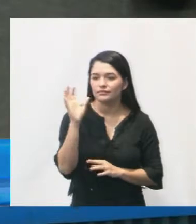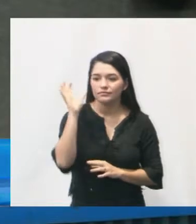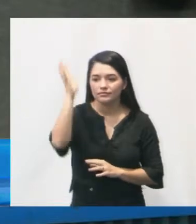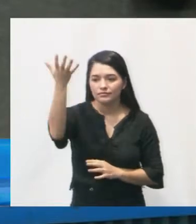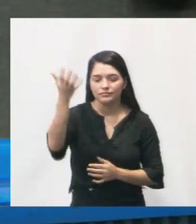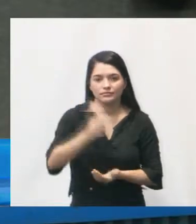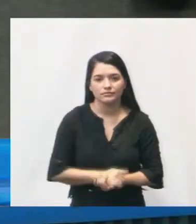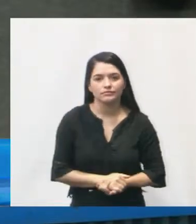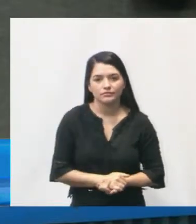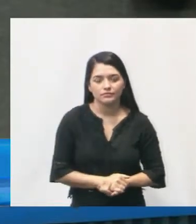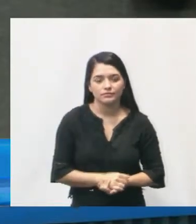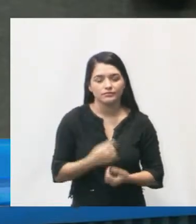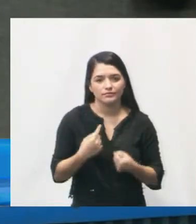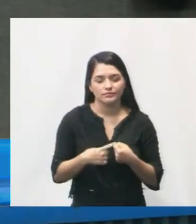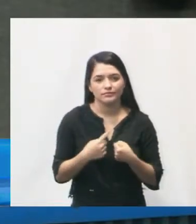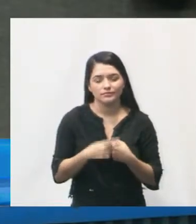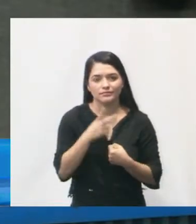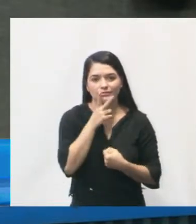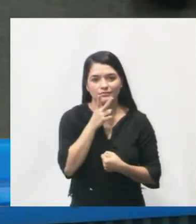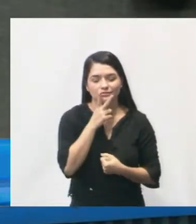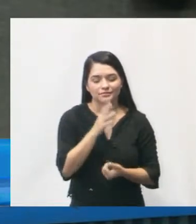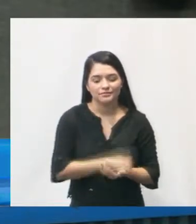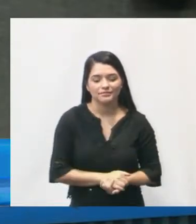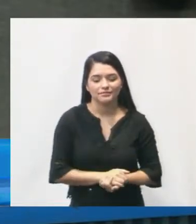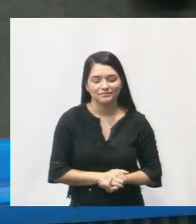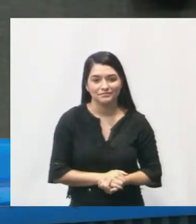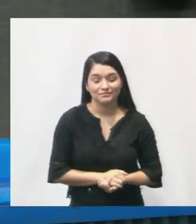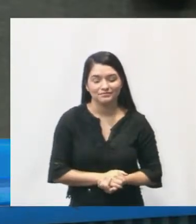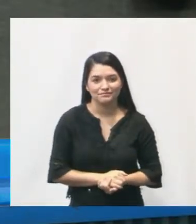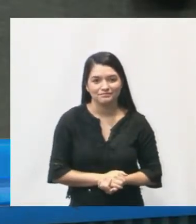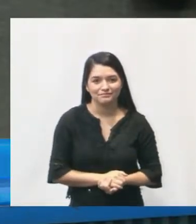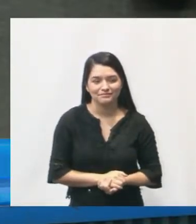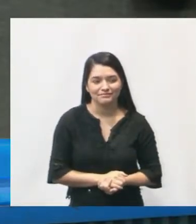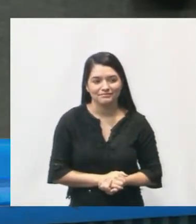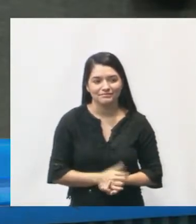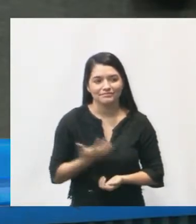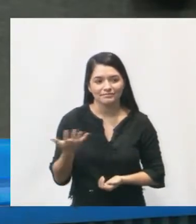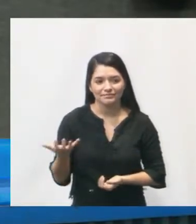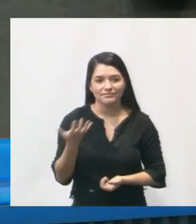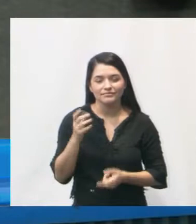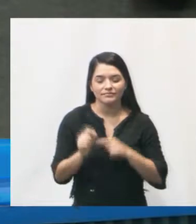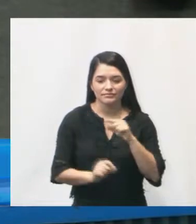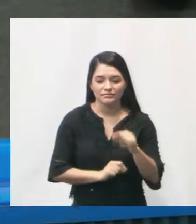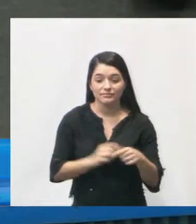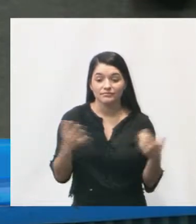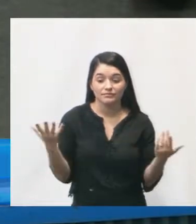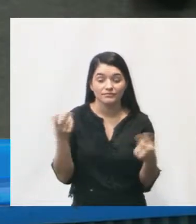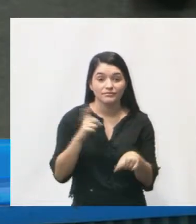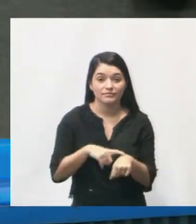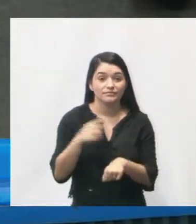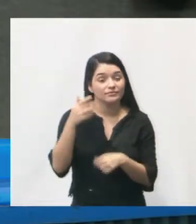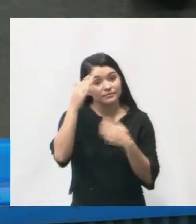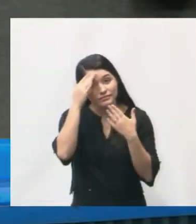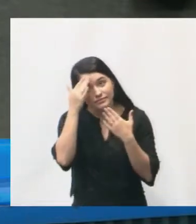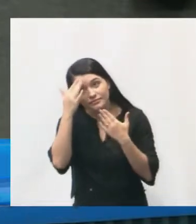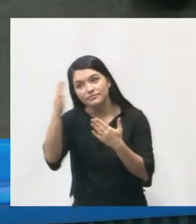Vitória, quero, neste momento, mais uma vez agradecer a